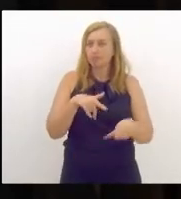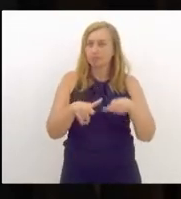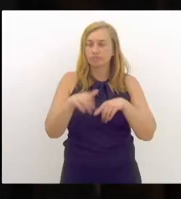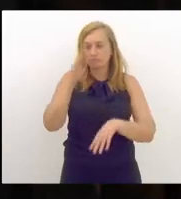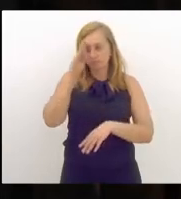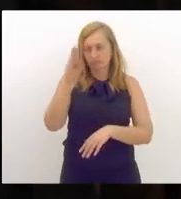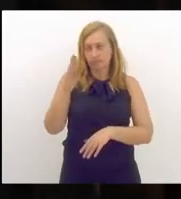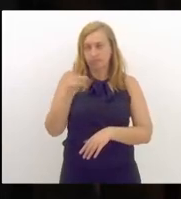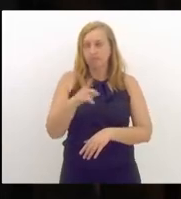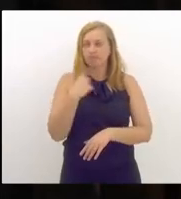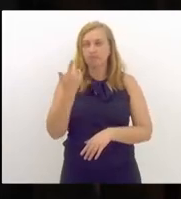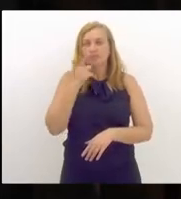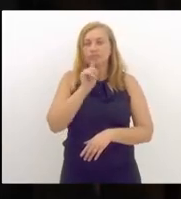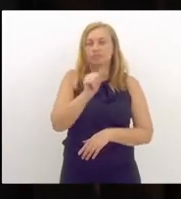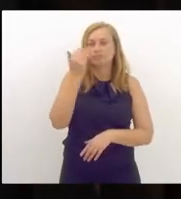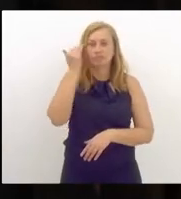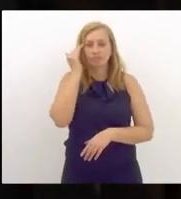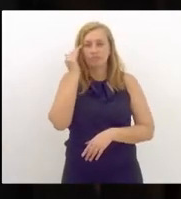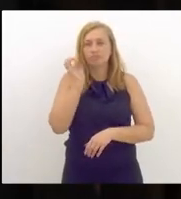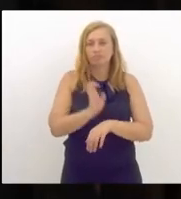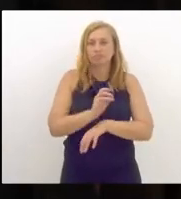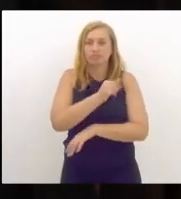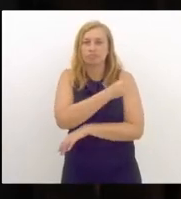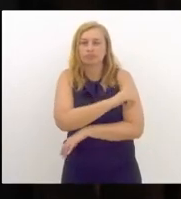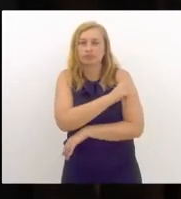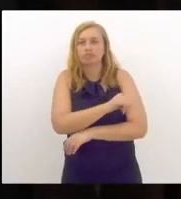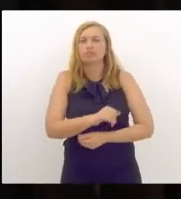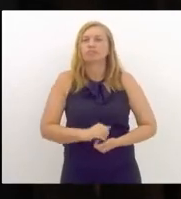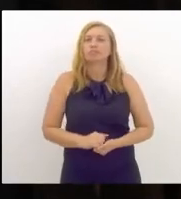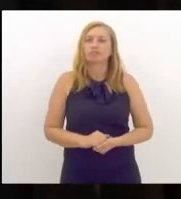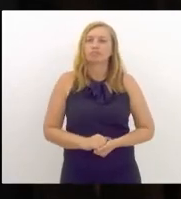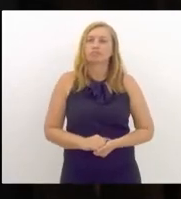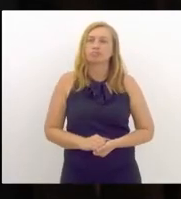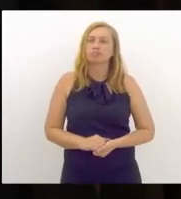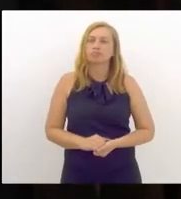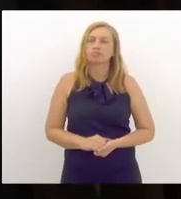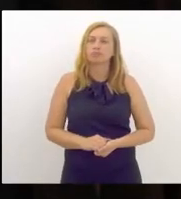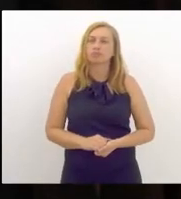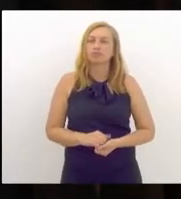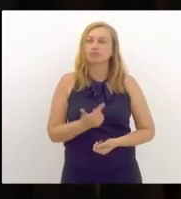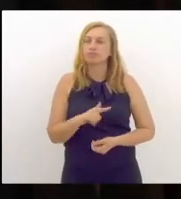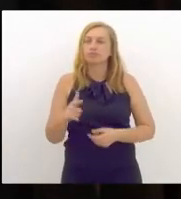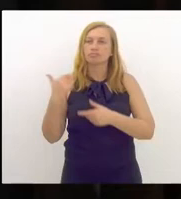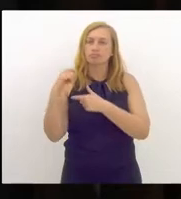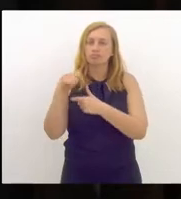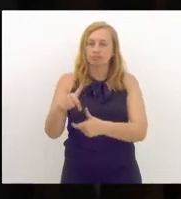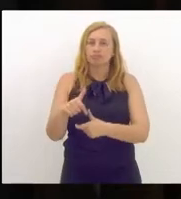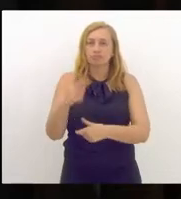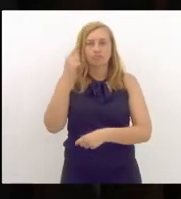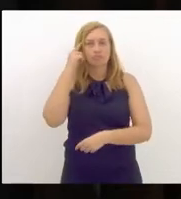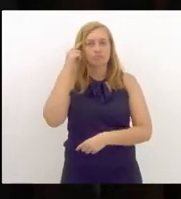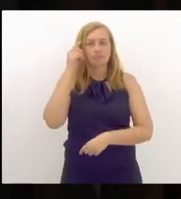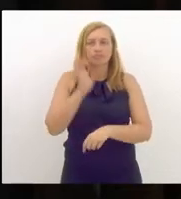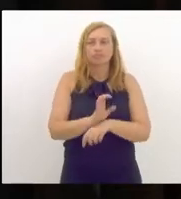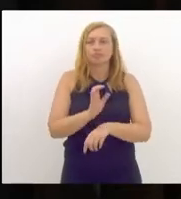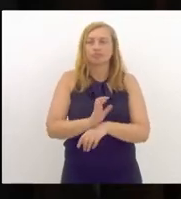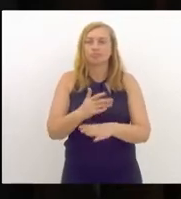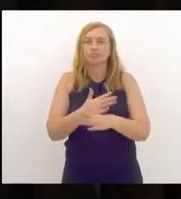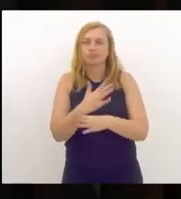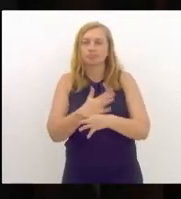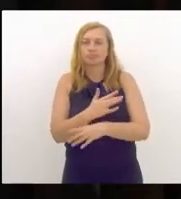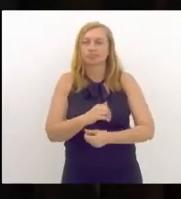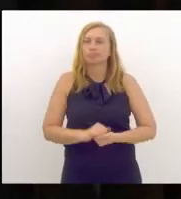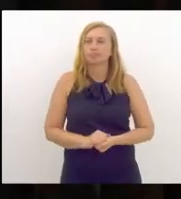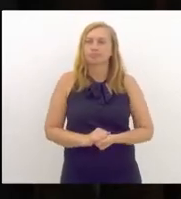fundamental para a gente tá conseguindo entender o estado do Rio de Janeiro Nós também não temos tradição de reflexão no estado na cidade